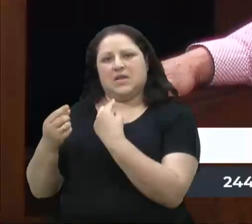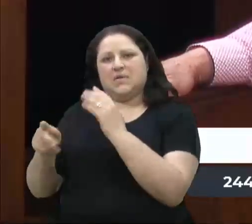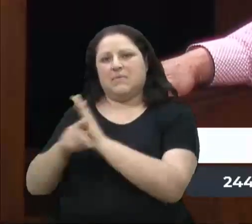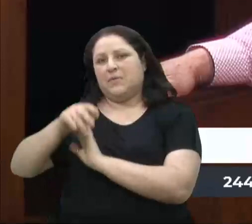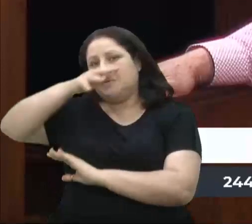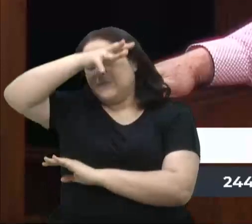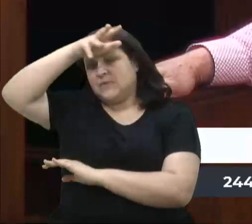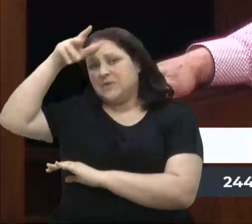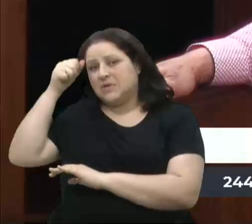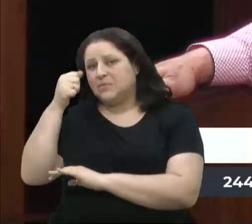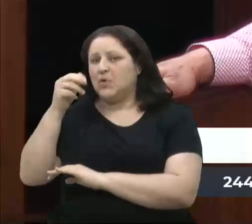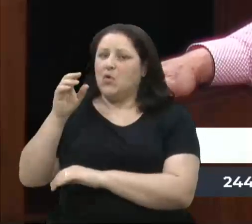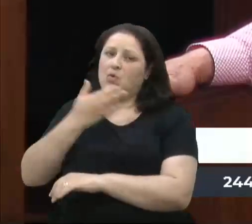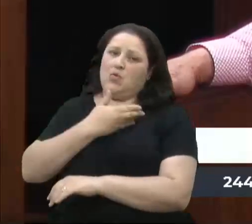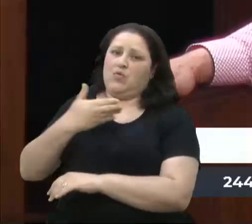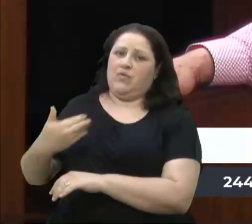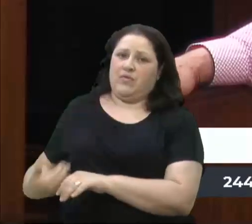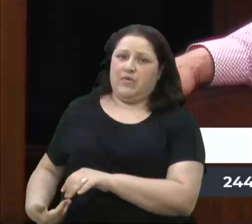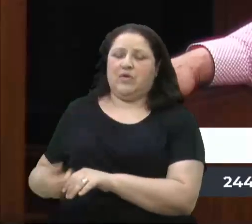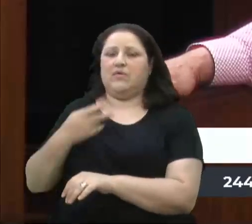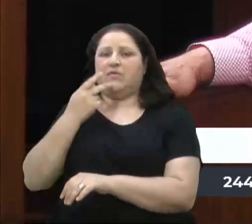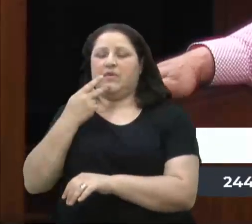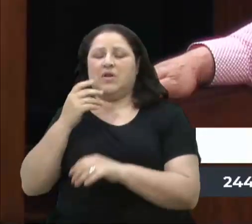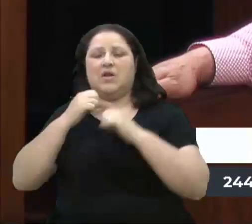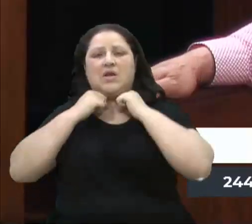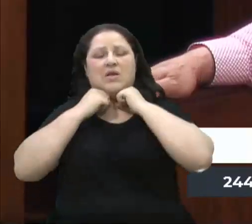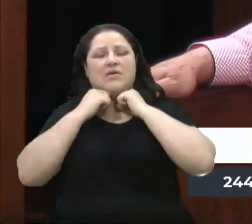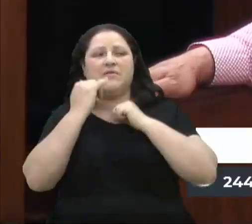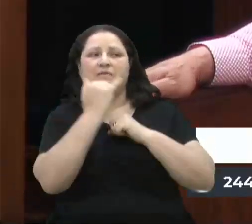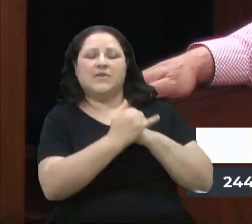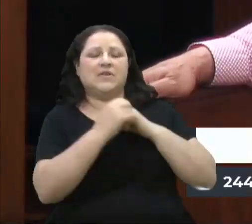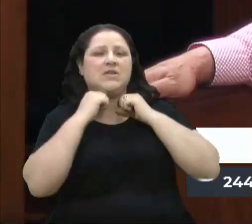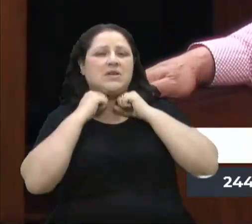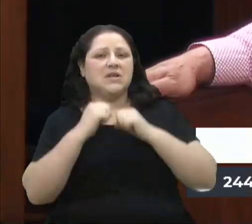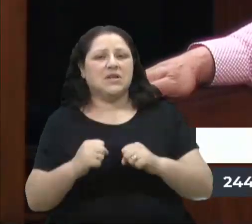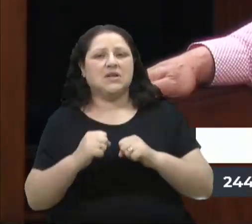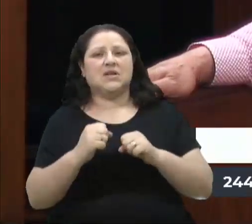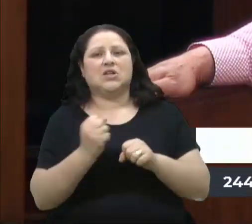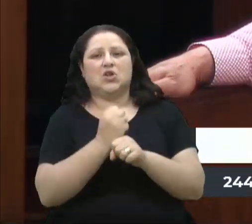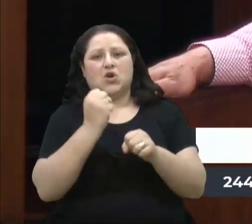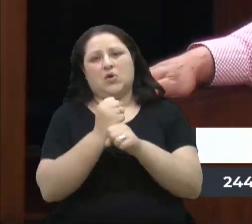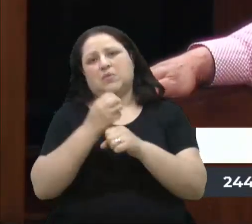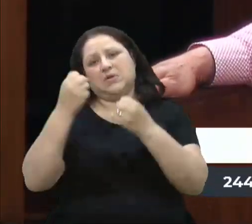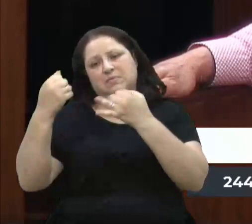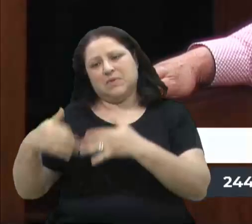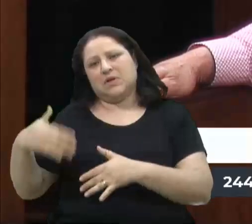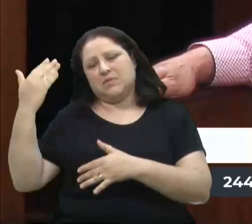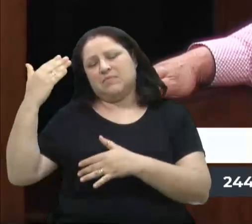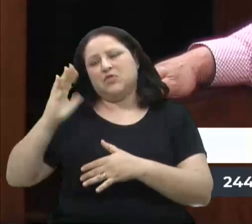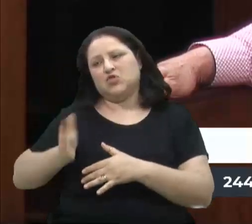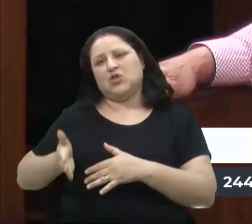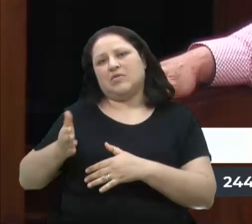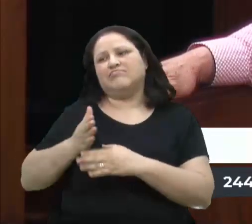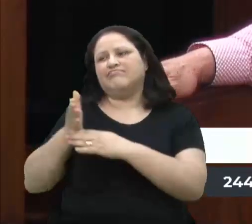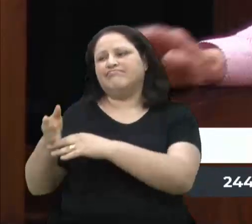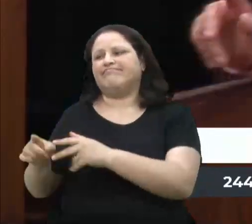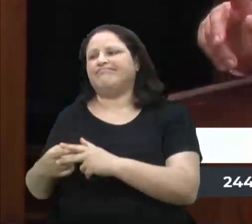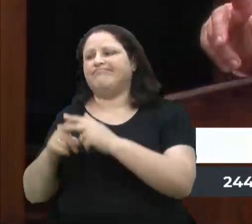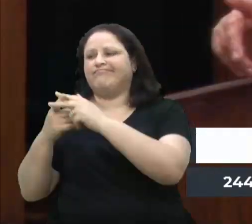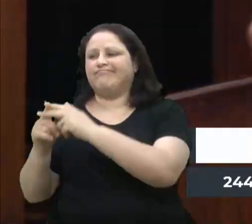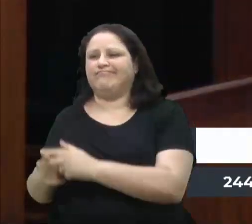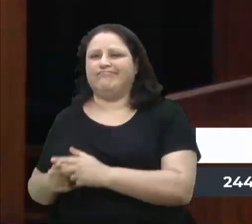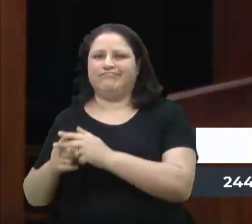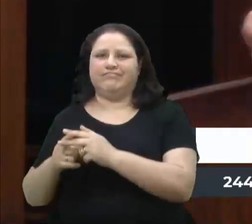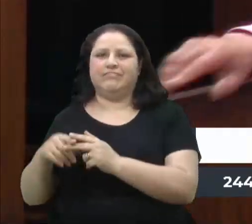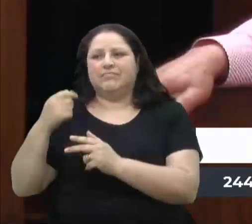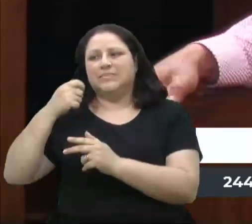uma autorização, dizendo à Secretaria de Obras que faz manutenção há muito tempo, e uma autorização para que se possa fazer isso.